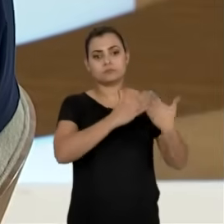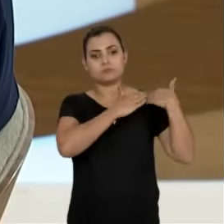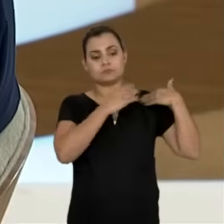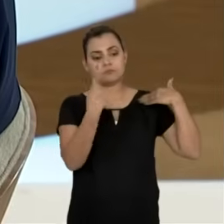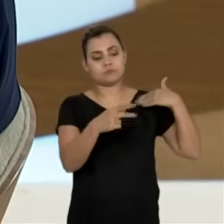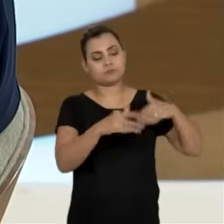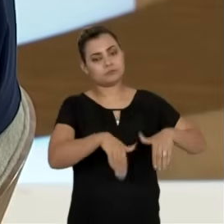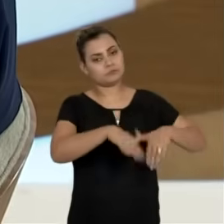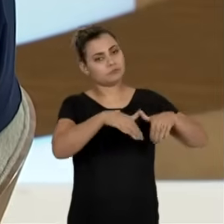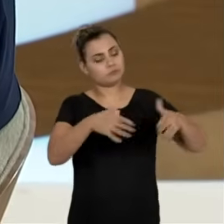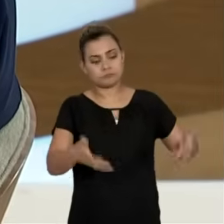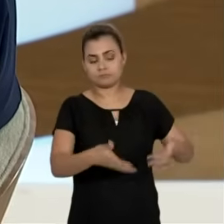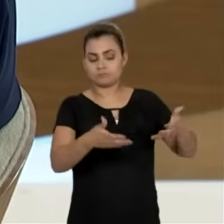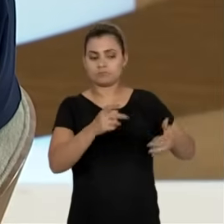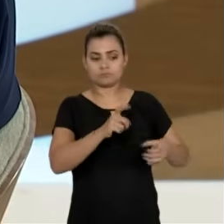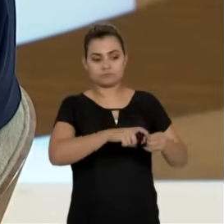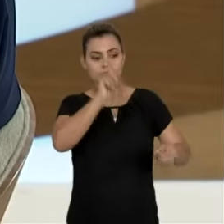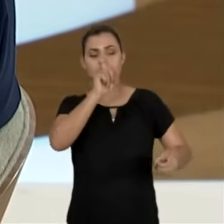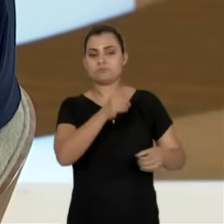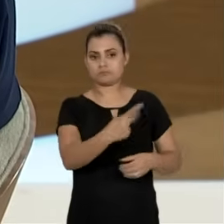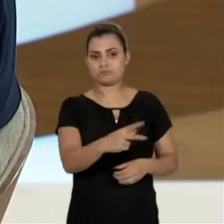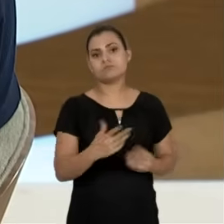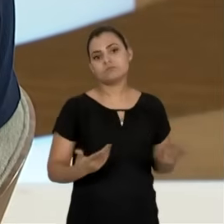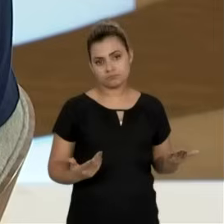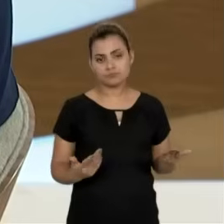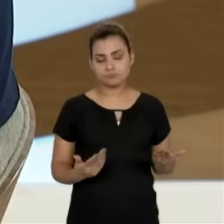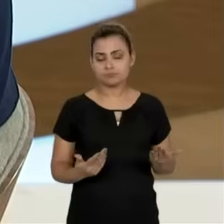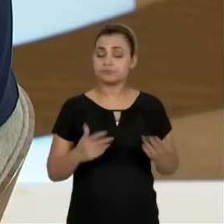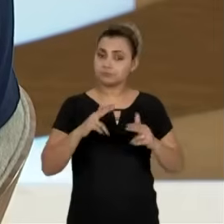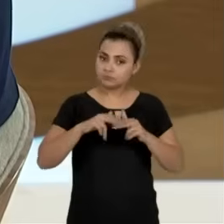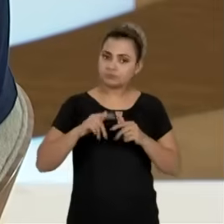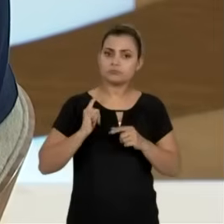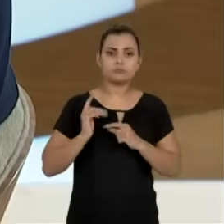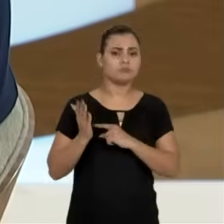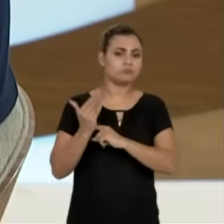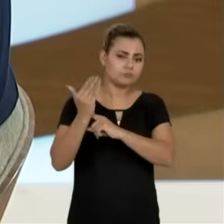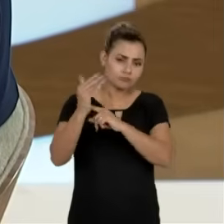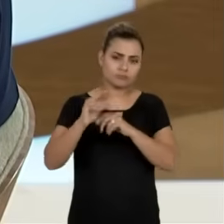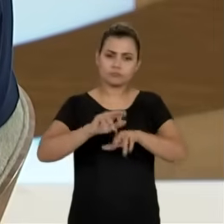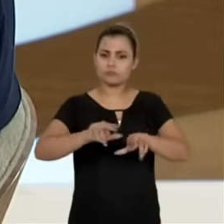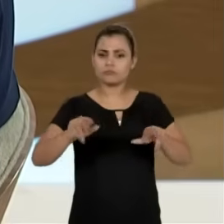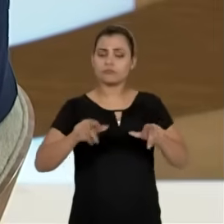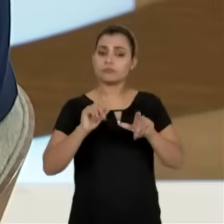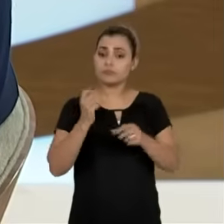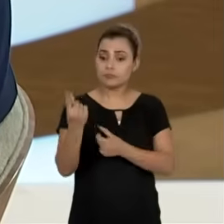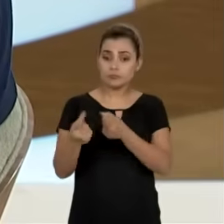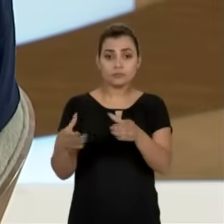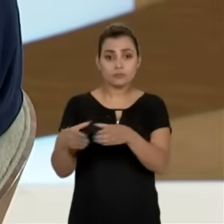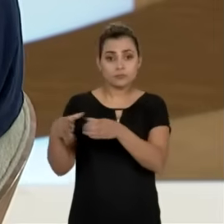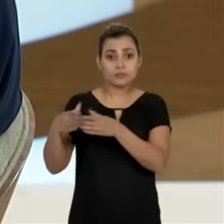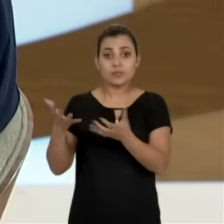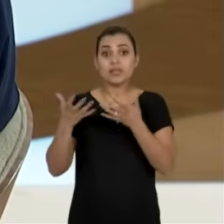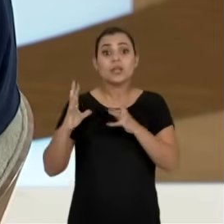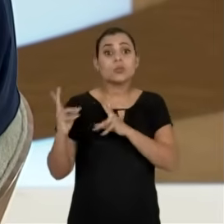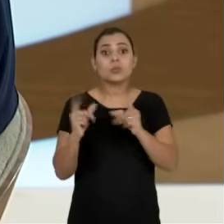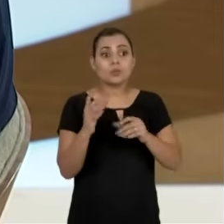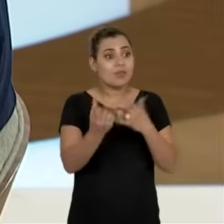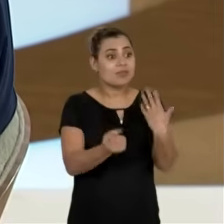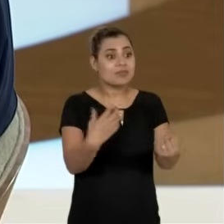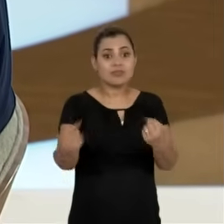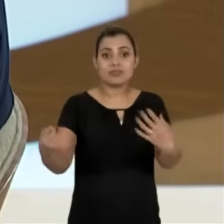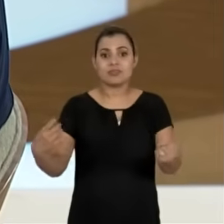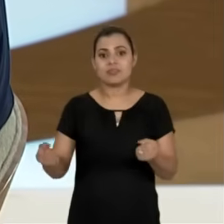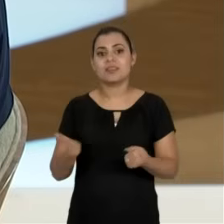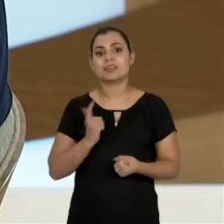tocar por conta própria, né? E isso, assim, várias tecnologias. Então, tem comunidades que pegam todas, querem tudo, né? Tem